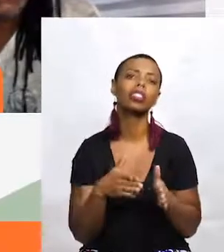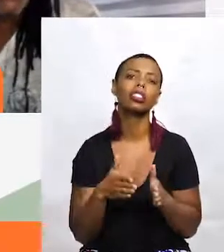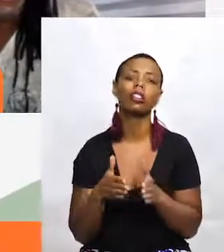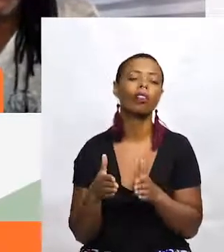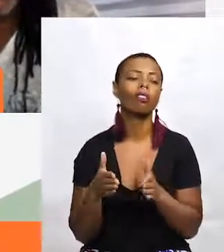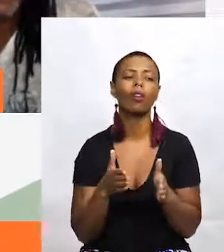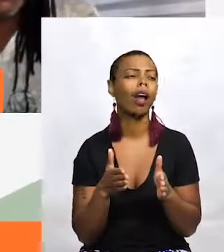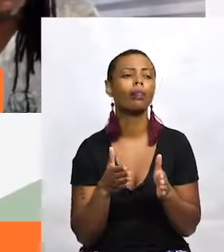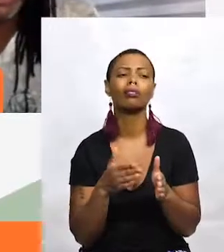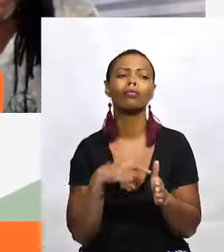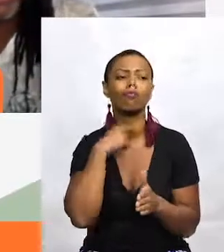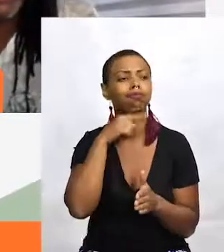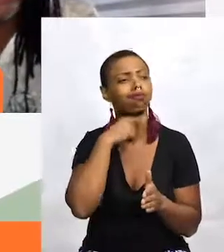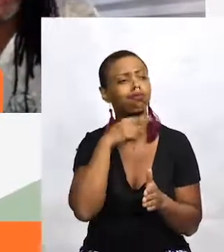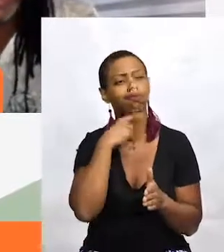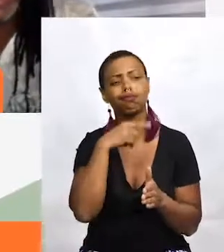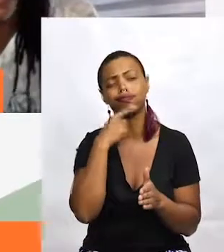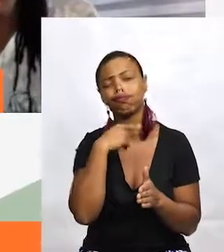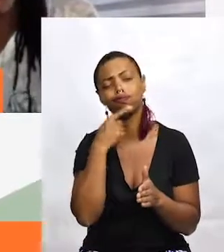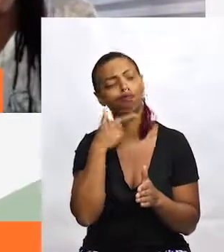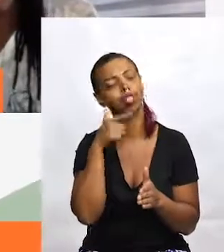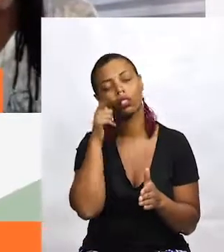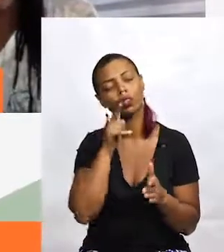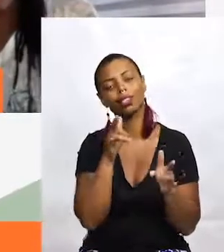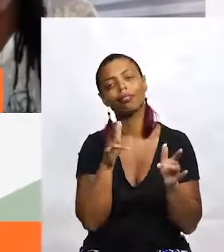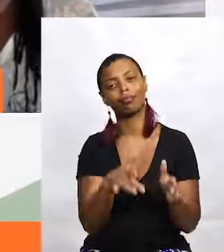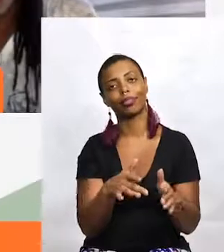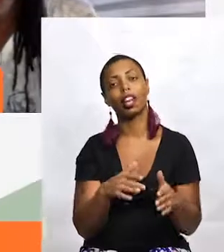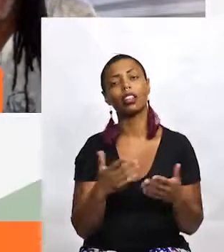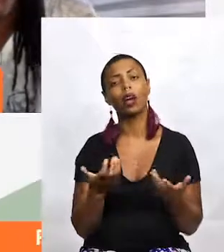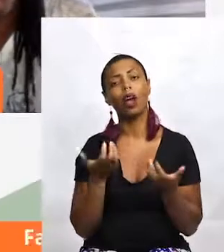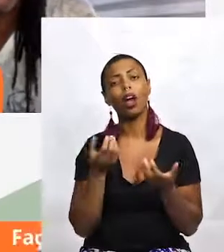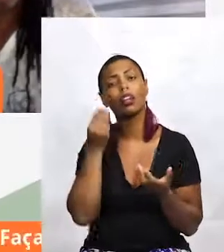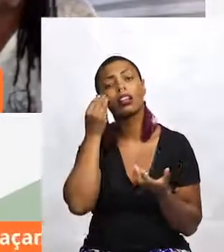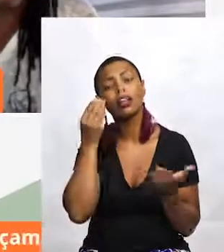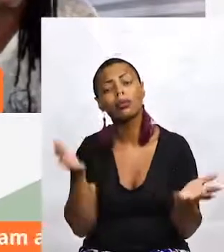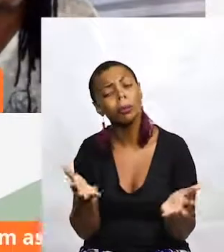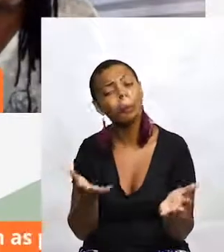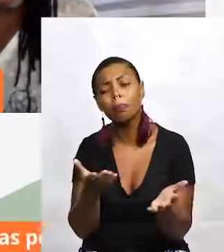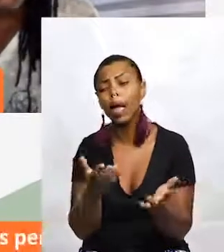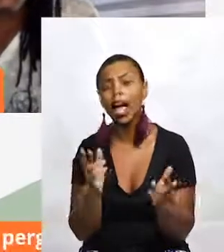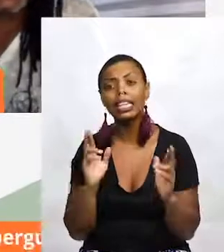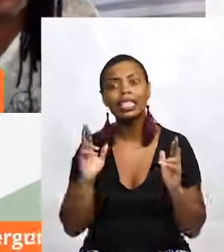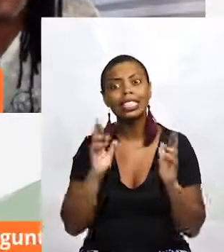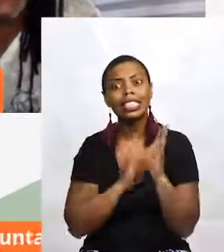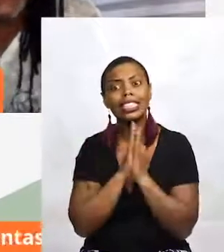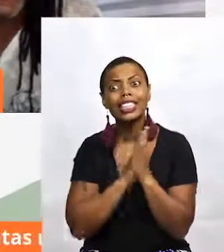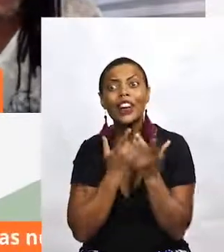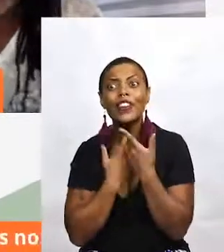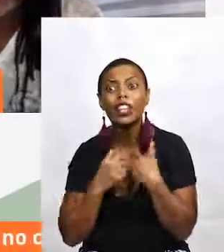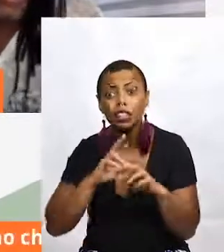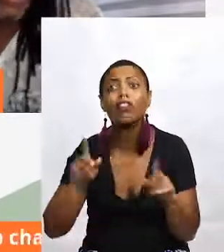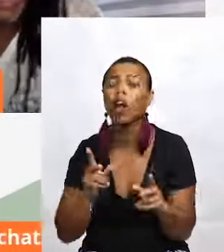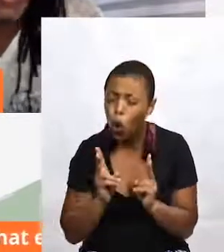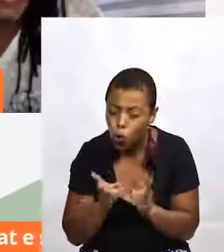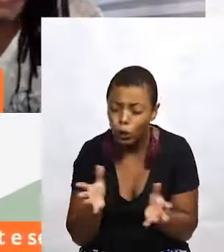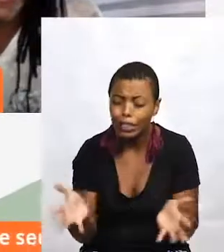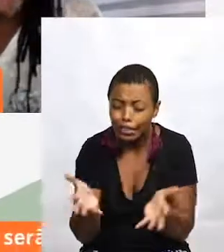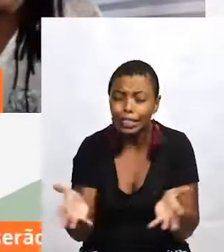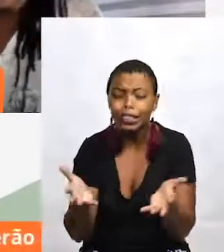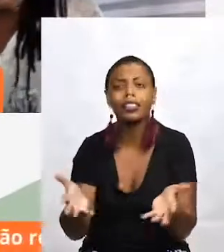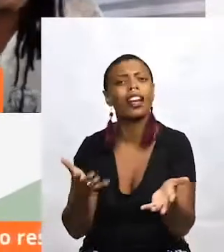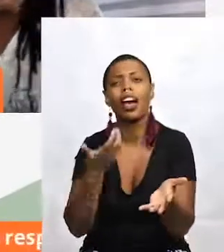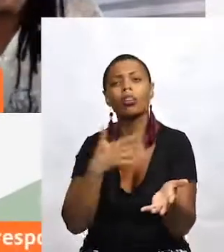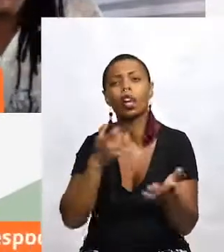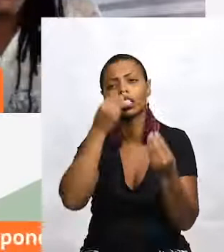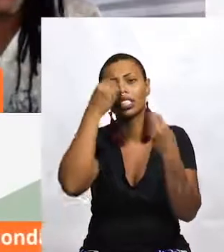fazer é tentá-los não deixar de perder essa expectativa, essa vontade de querer fazer algo diferente. Porque quando eles conseguem,